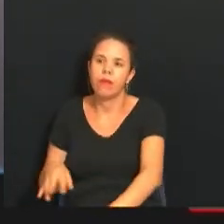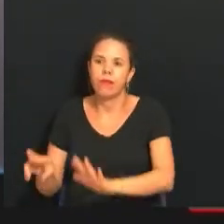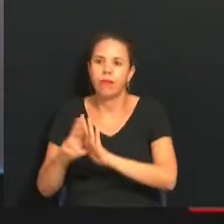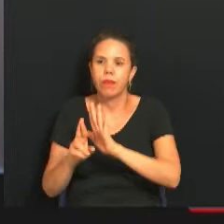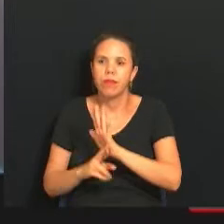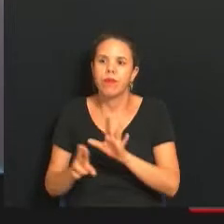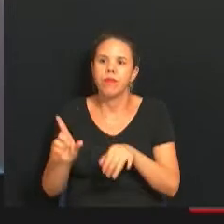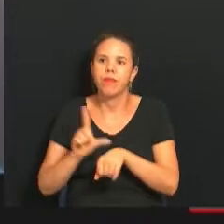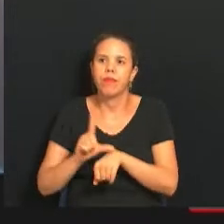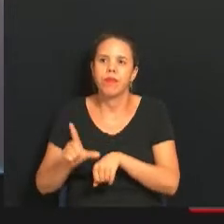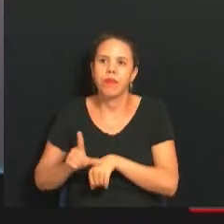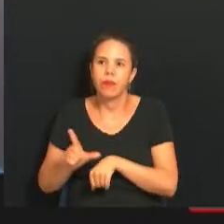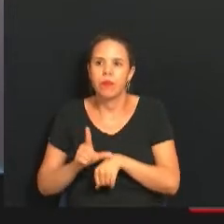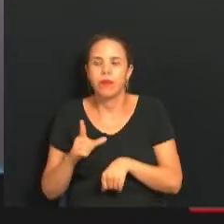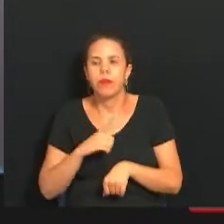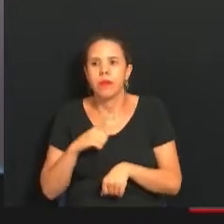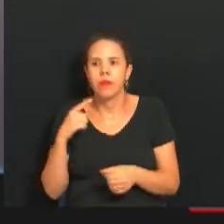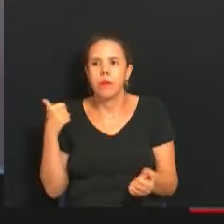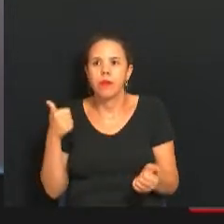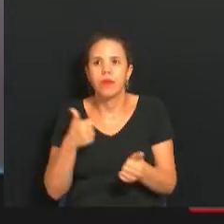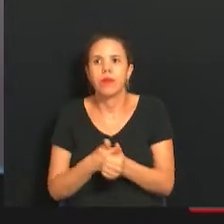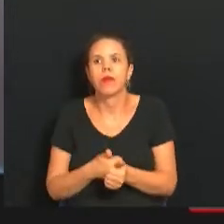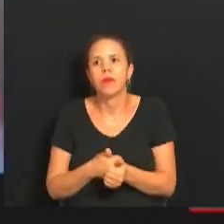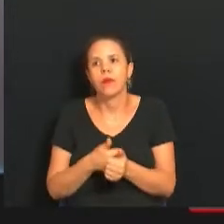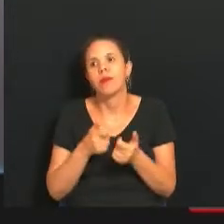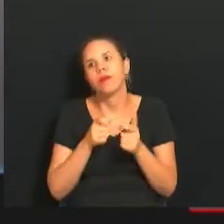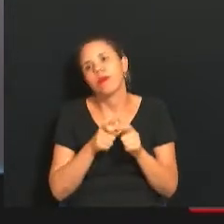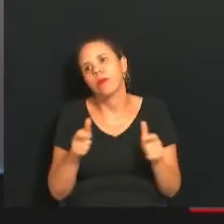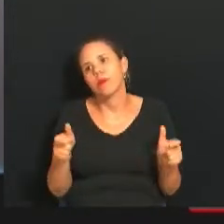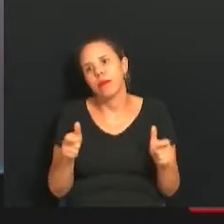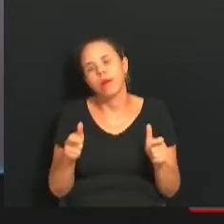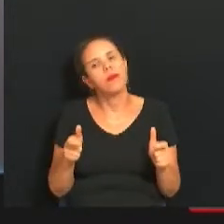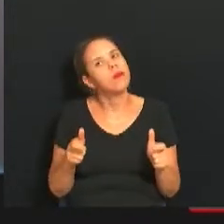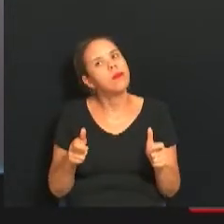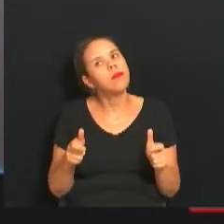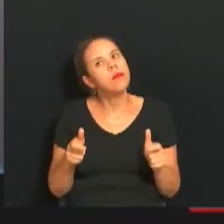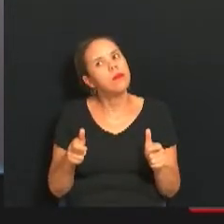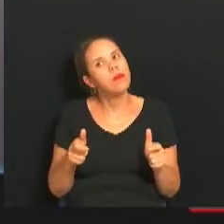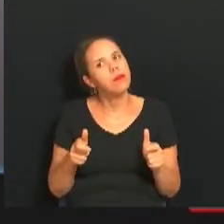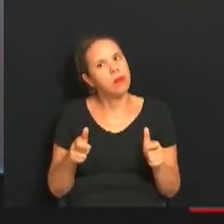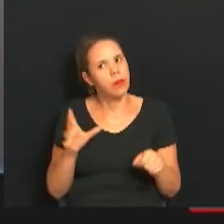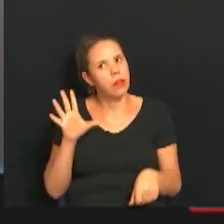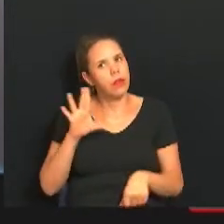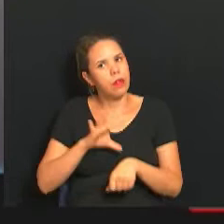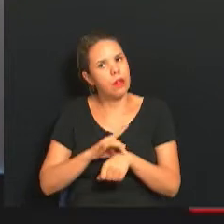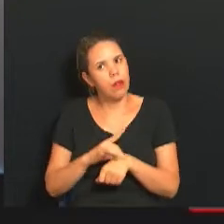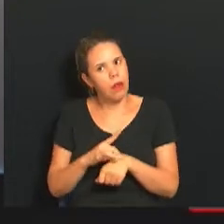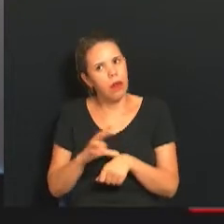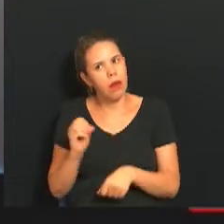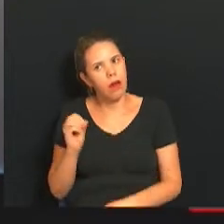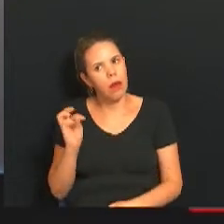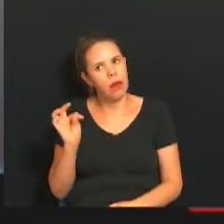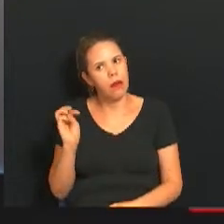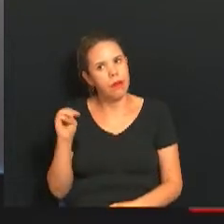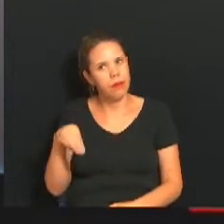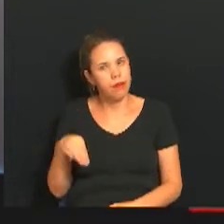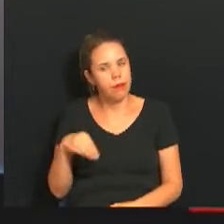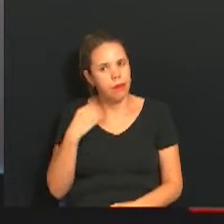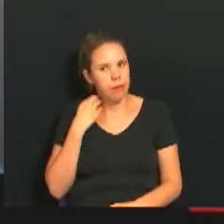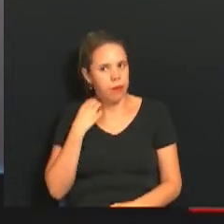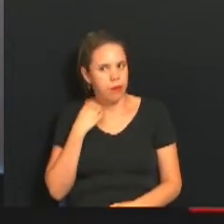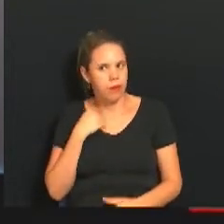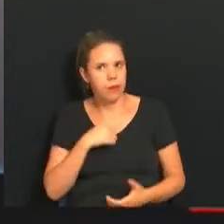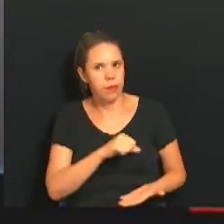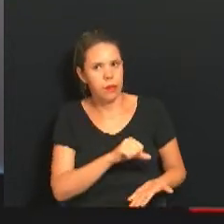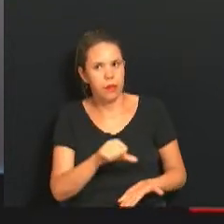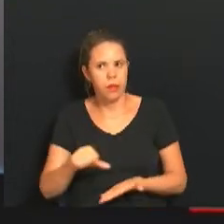mas que tem uma proximidade muito grande com os dispositivos de segurança da OTAN ali para a região. O